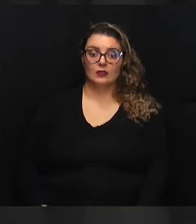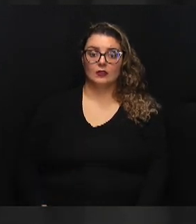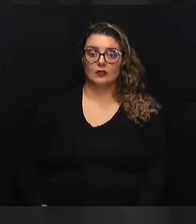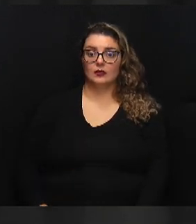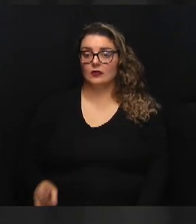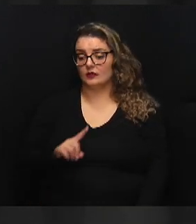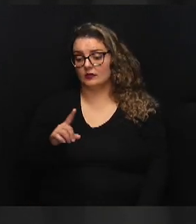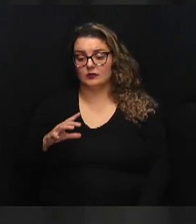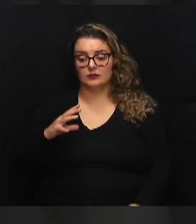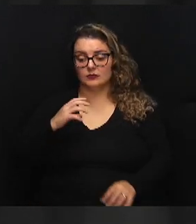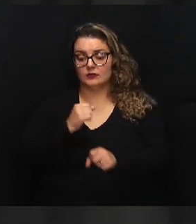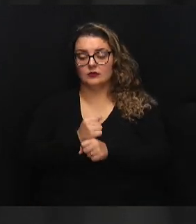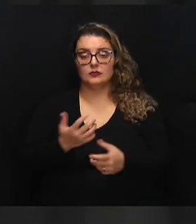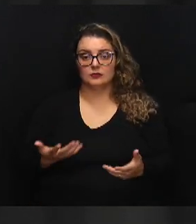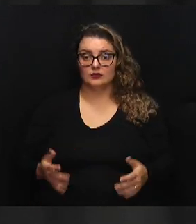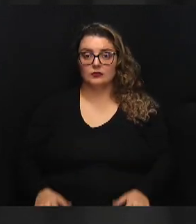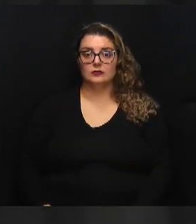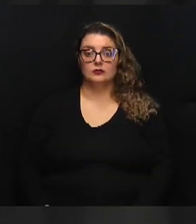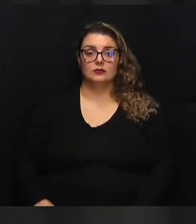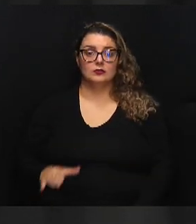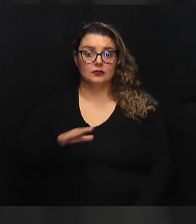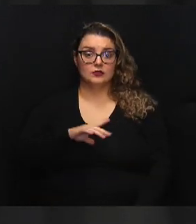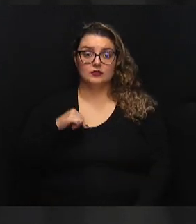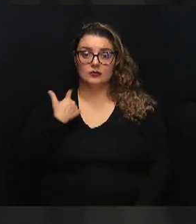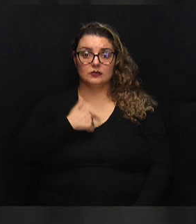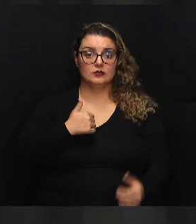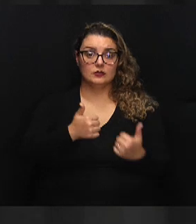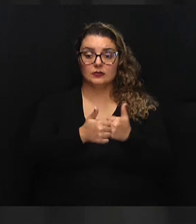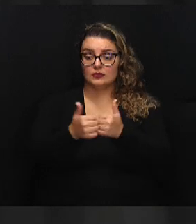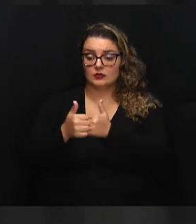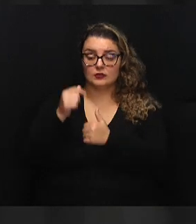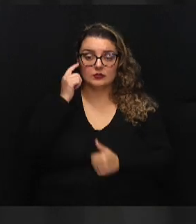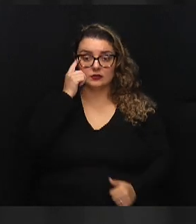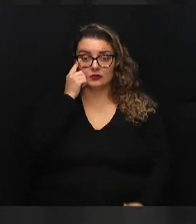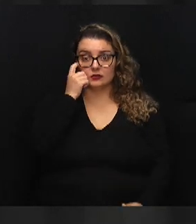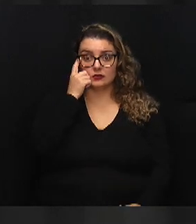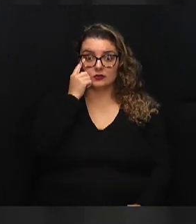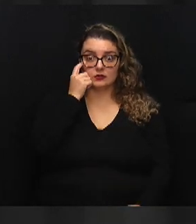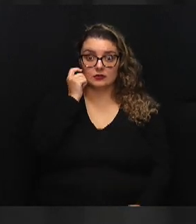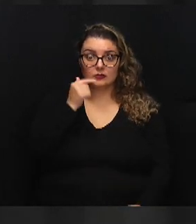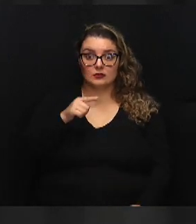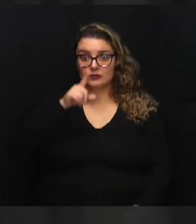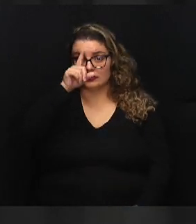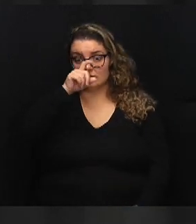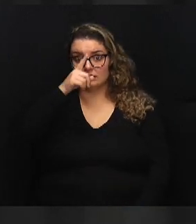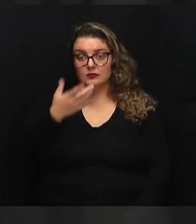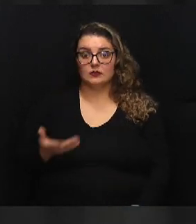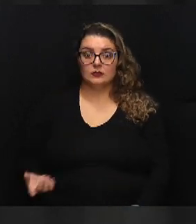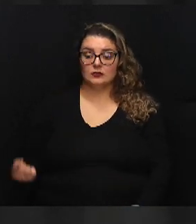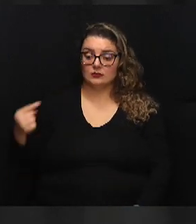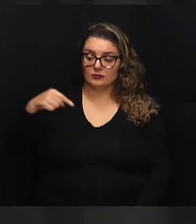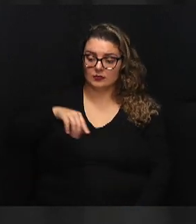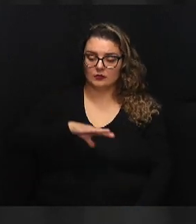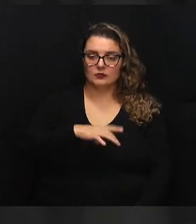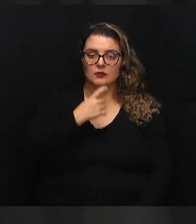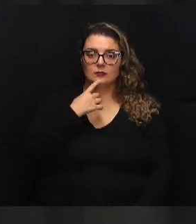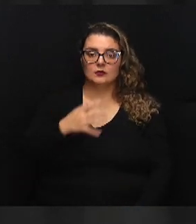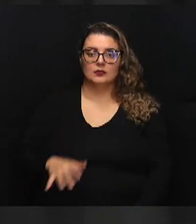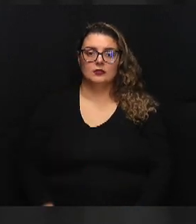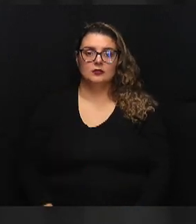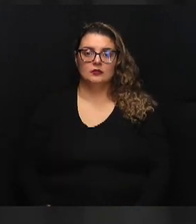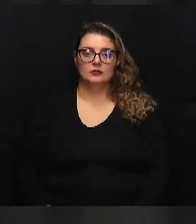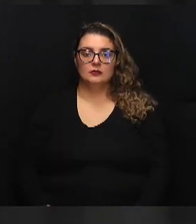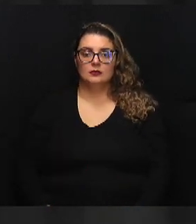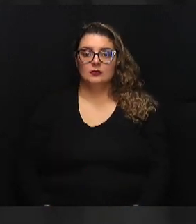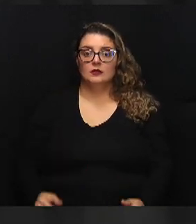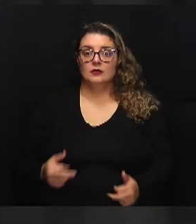todas as cidades nossas, vizinhas, elas têm hospitais. Então vem tudo para Campinas. E coisa